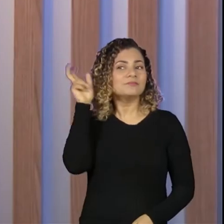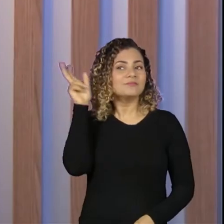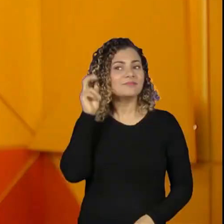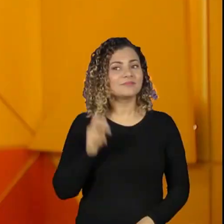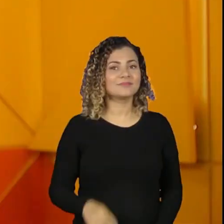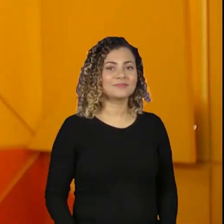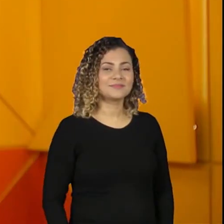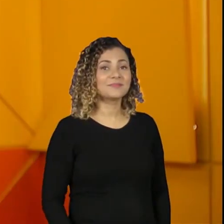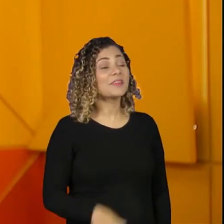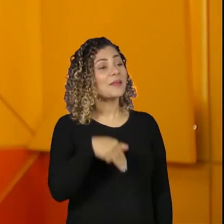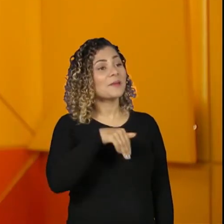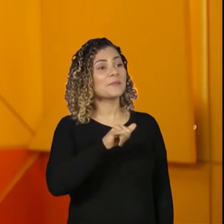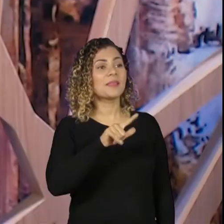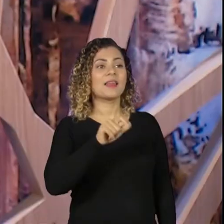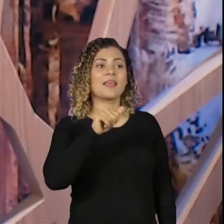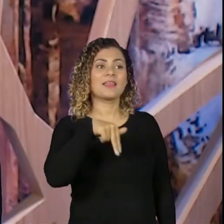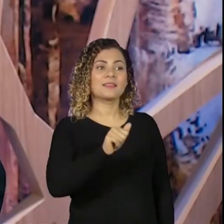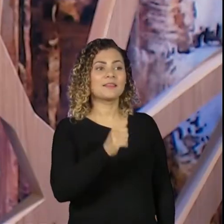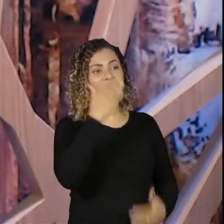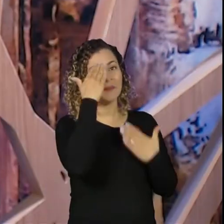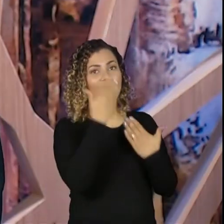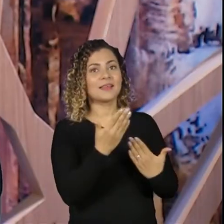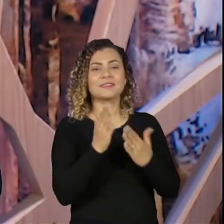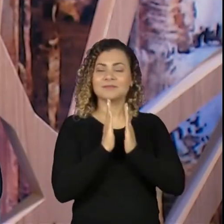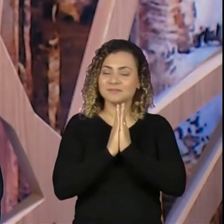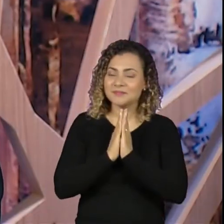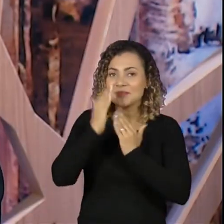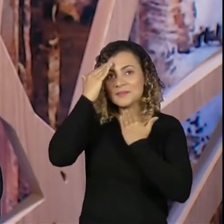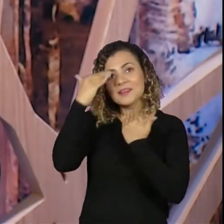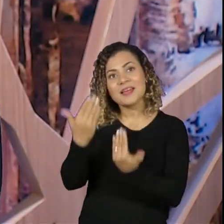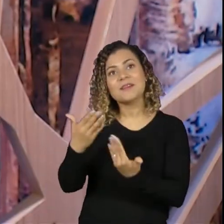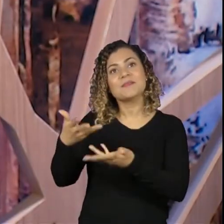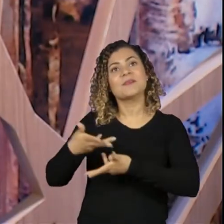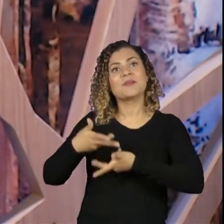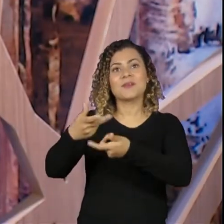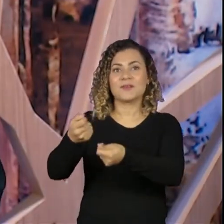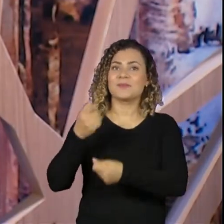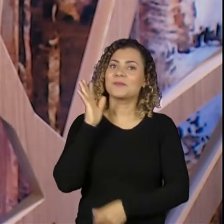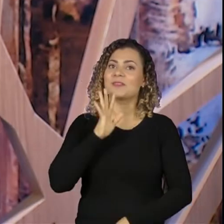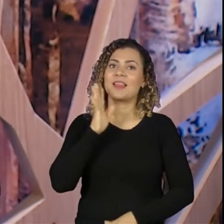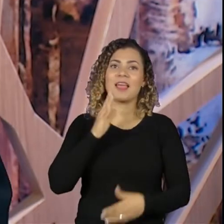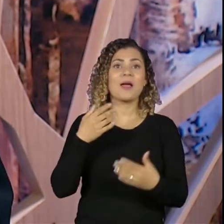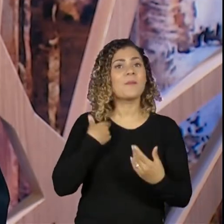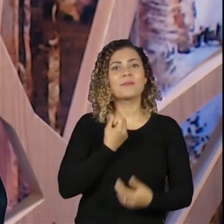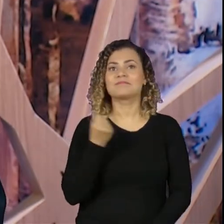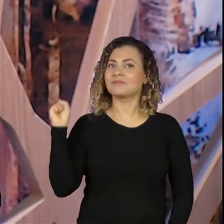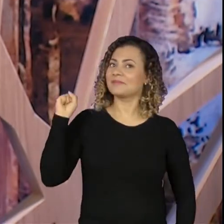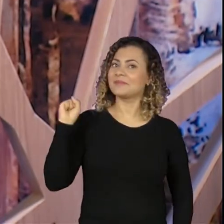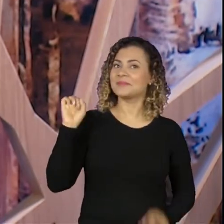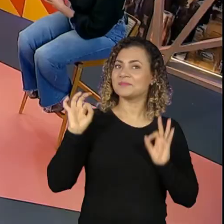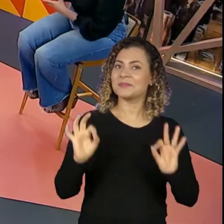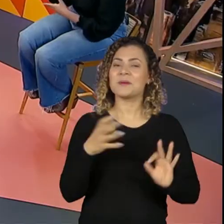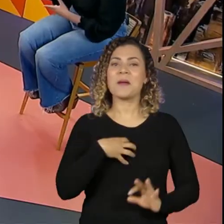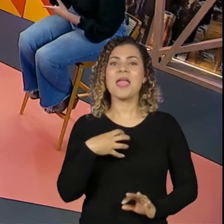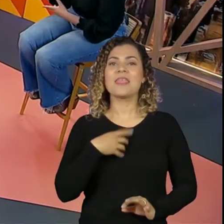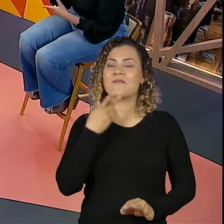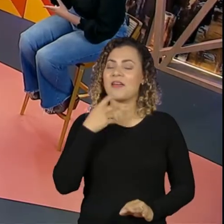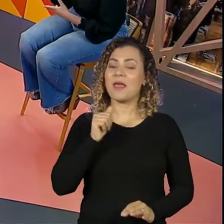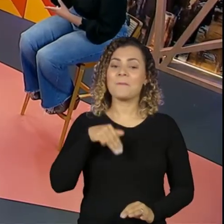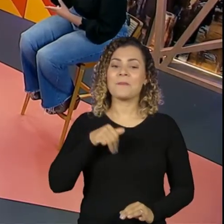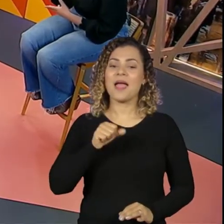porque falar de rádio é um prazer enorme, sempre. Então, eu agradeço e que as